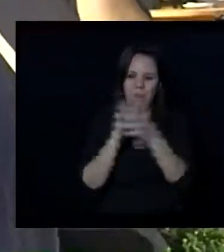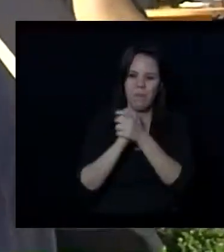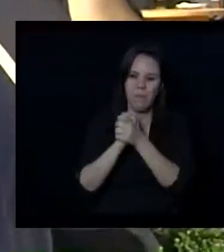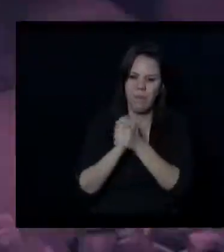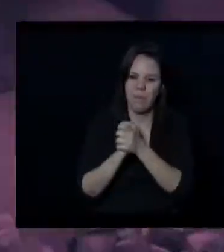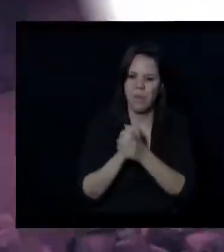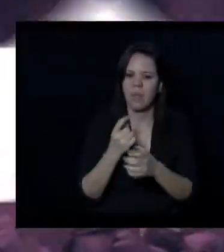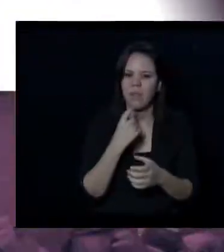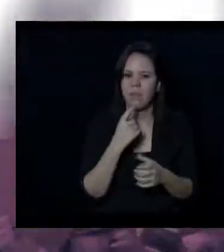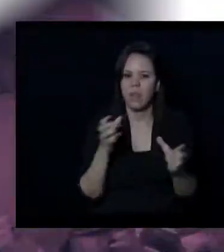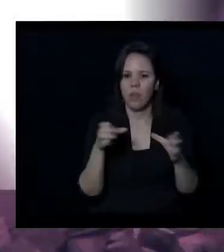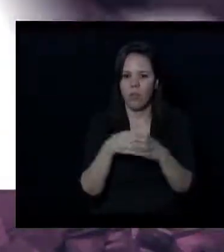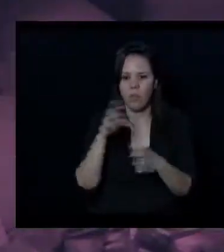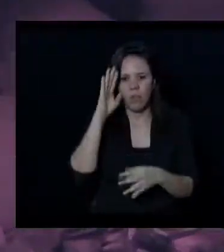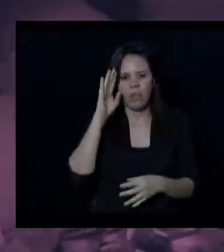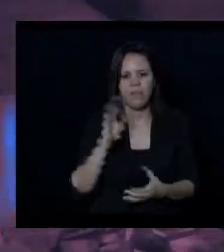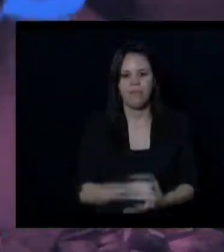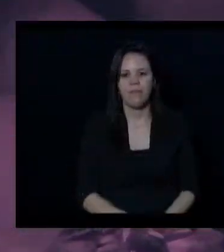parabéns ao Belog.